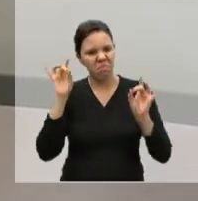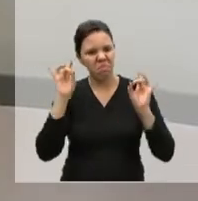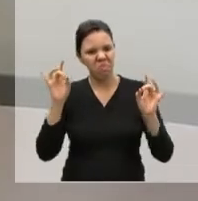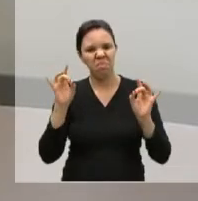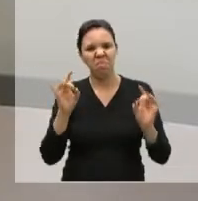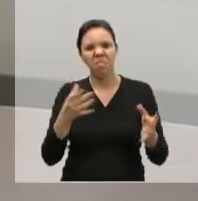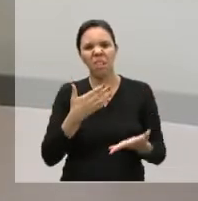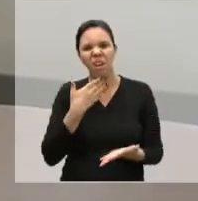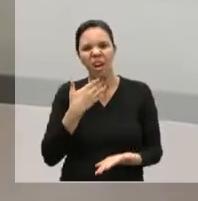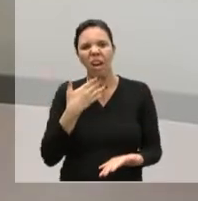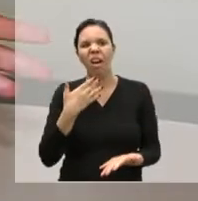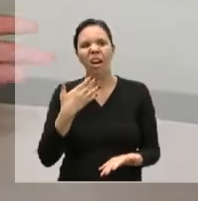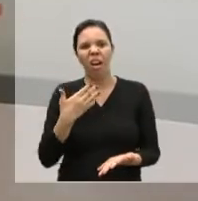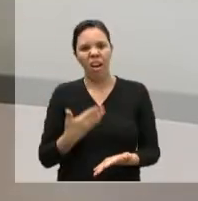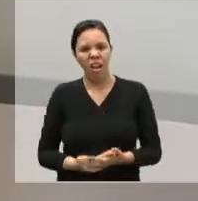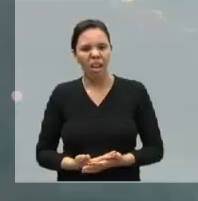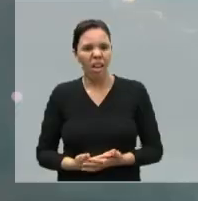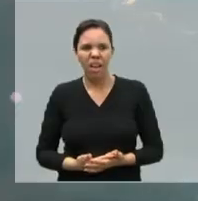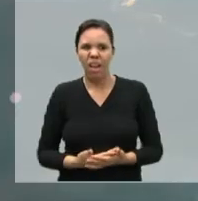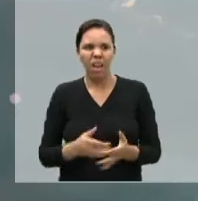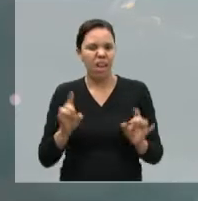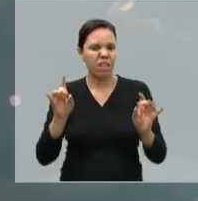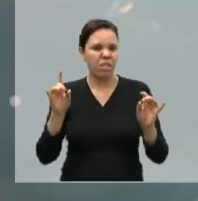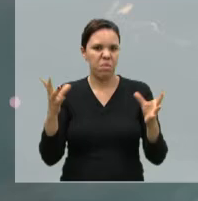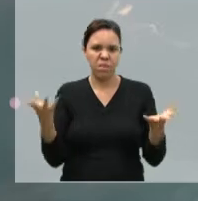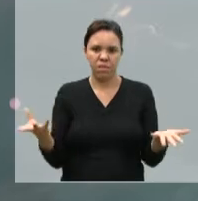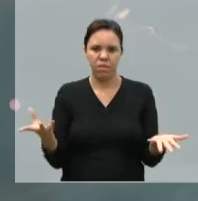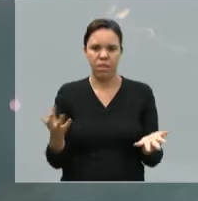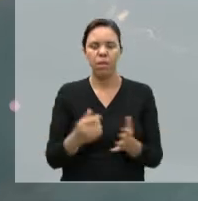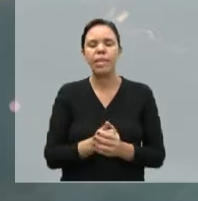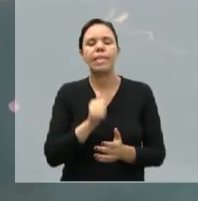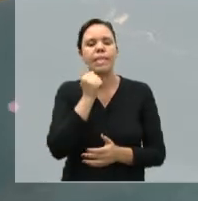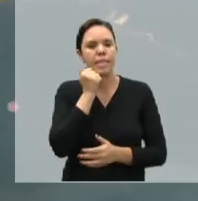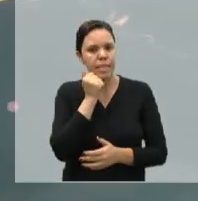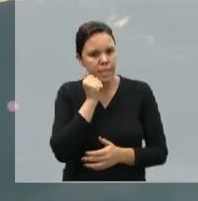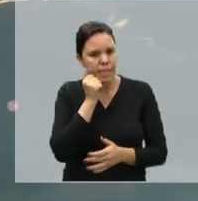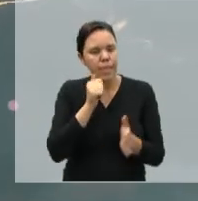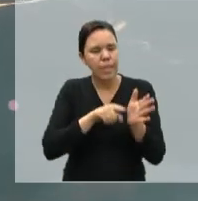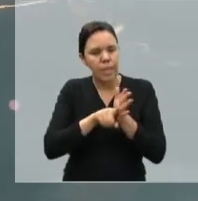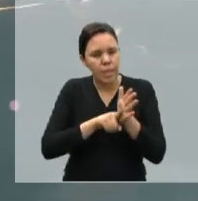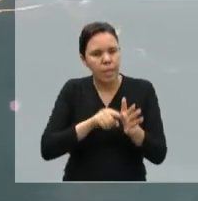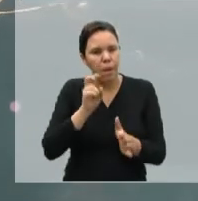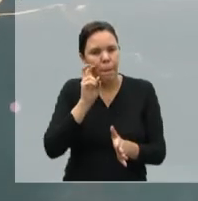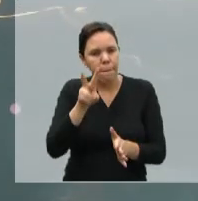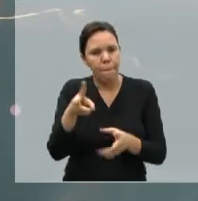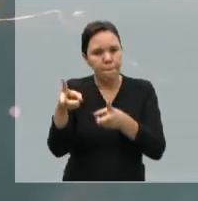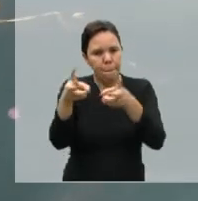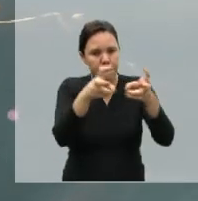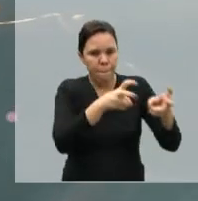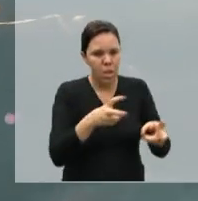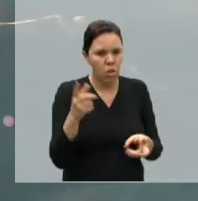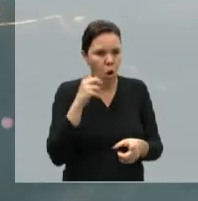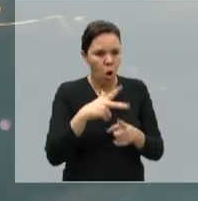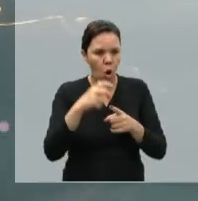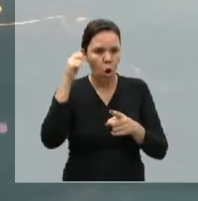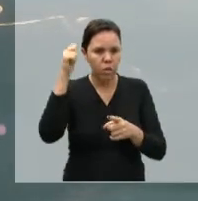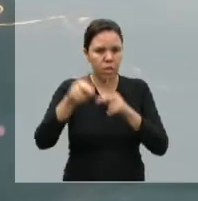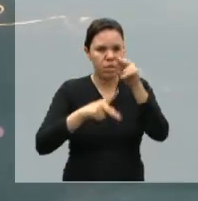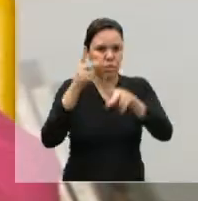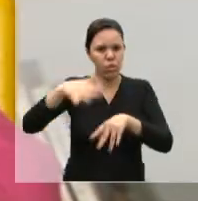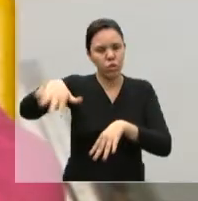Tipo, é outro mundo. A ciência viu o reflexo da conquista do homem, que até hoje inspira